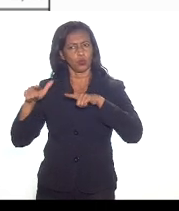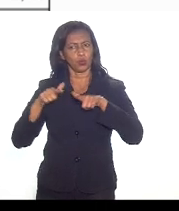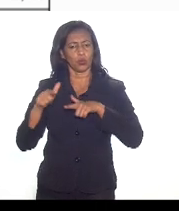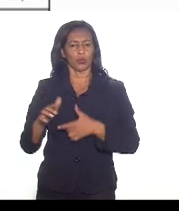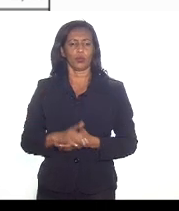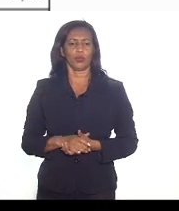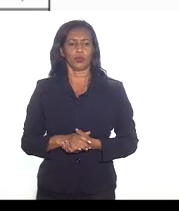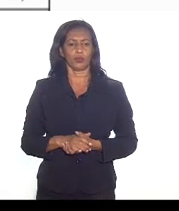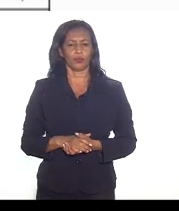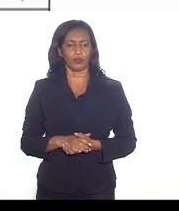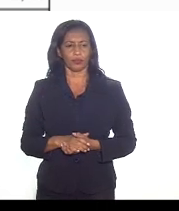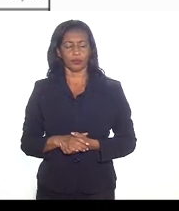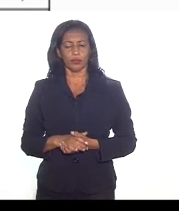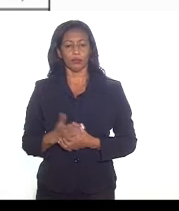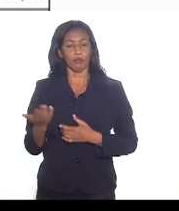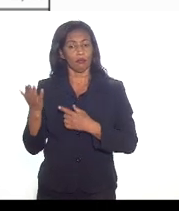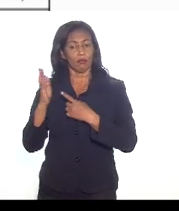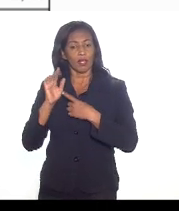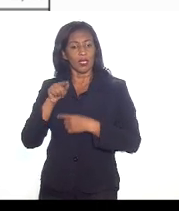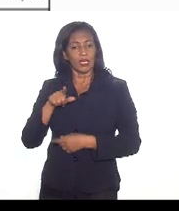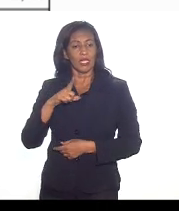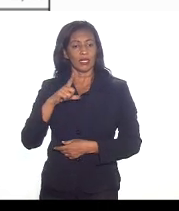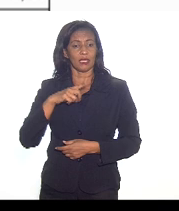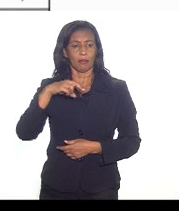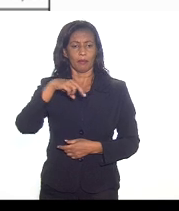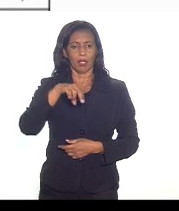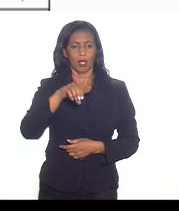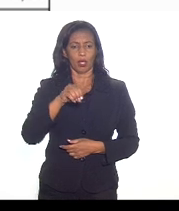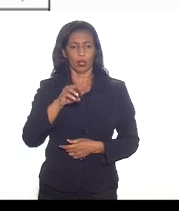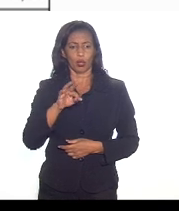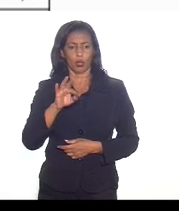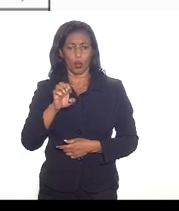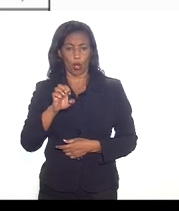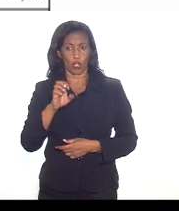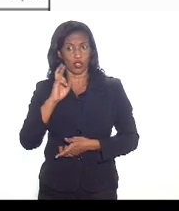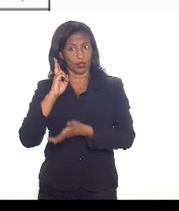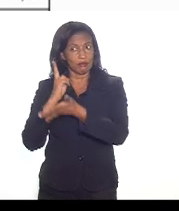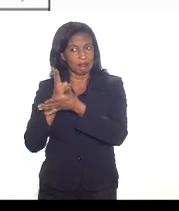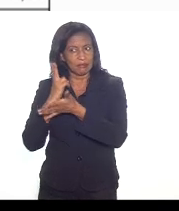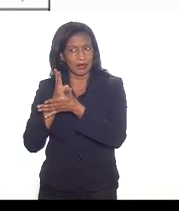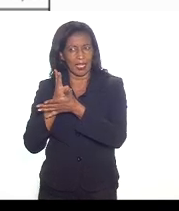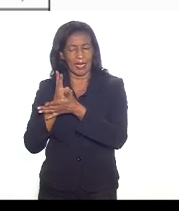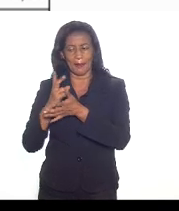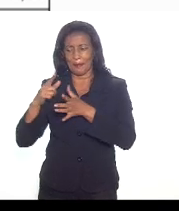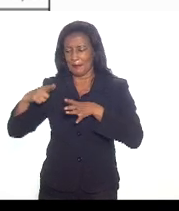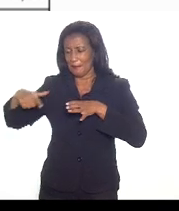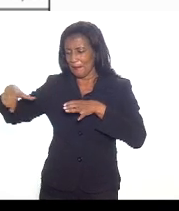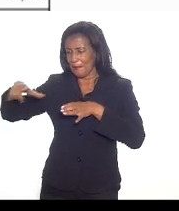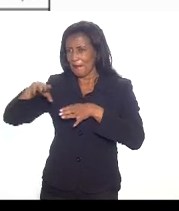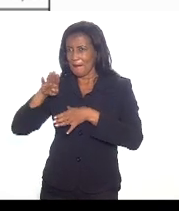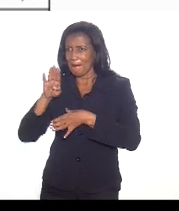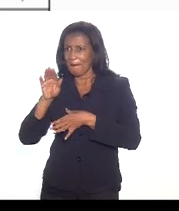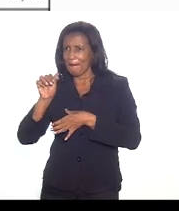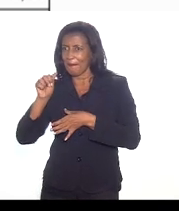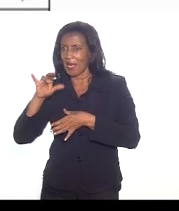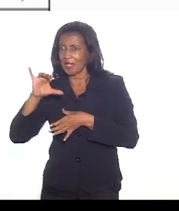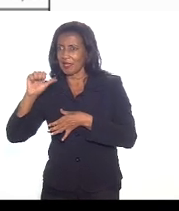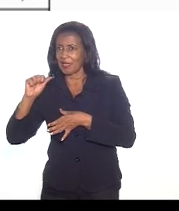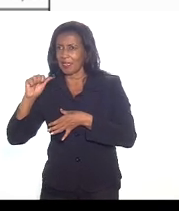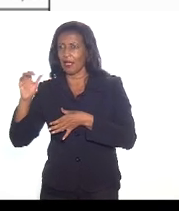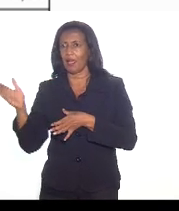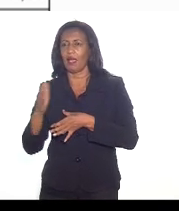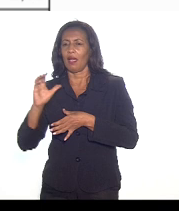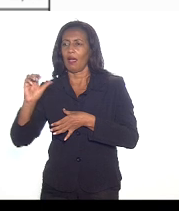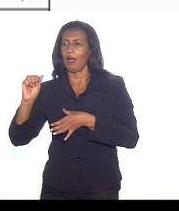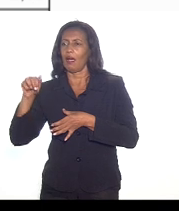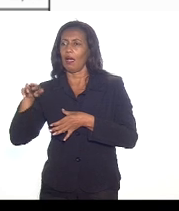né? Ali você tem, quer dizer, ainda, né, a bacia de Campos inflando isso, né? Se a